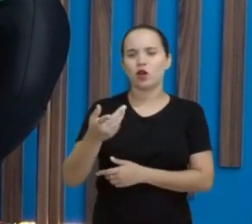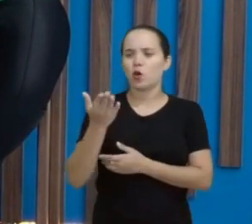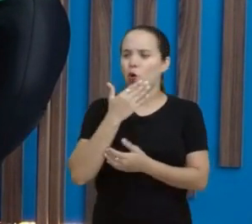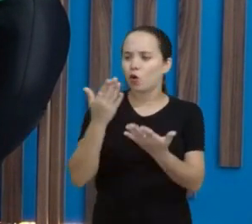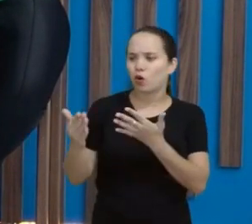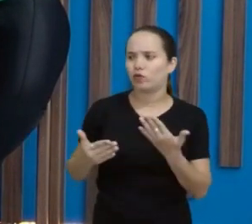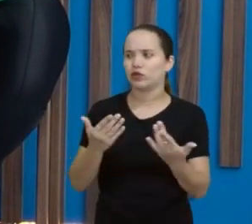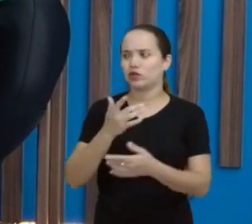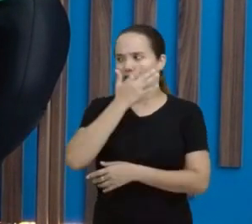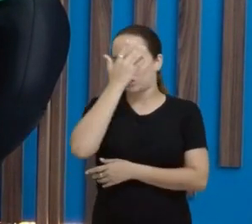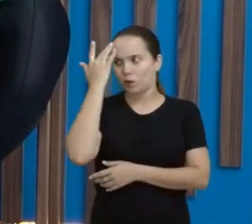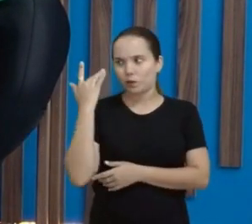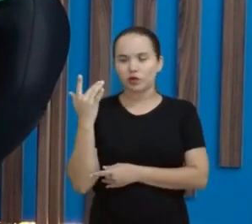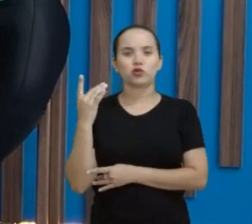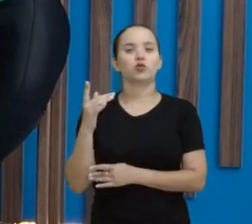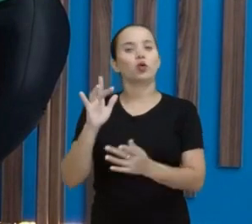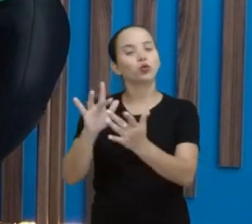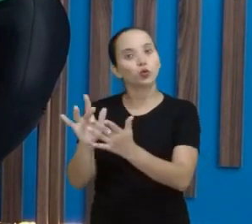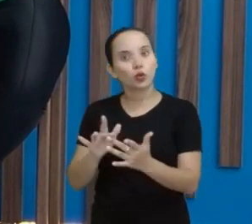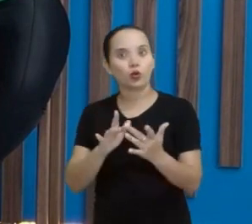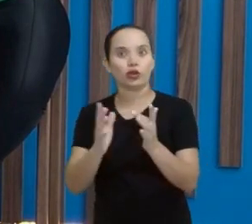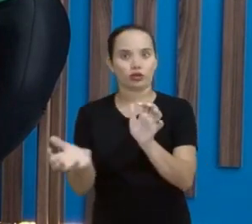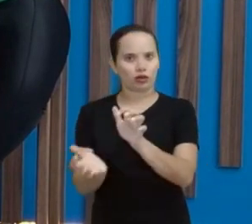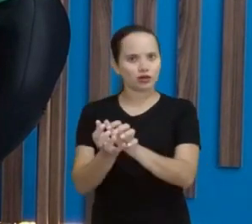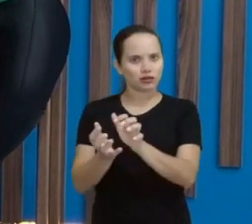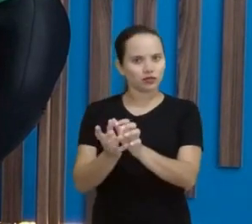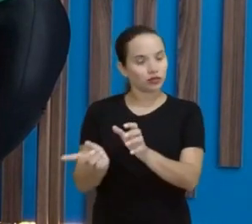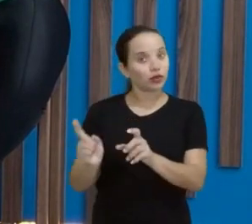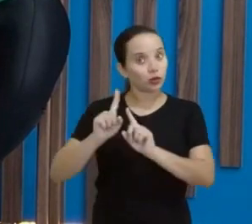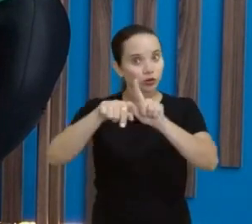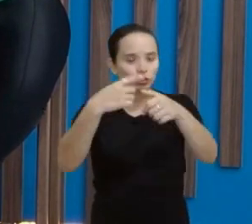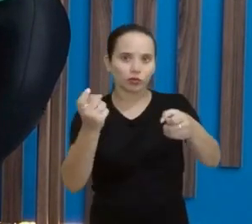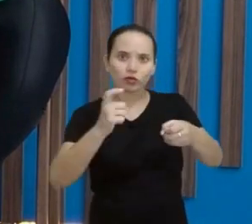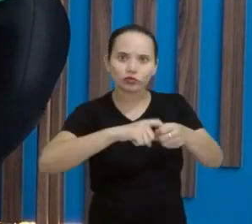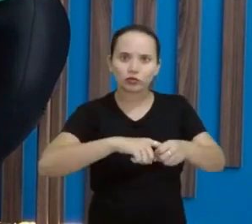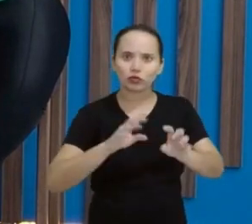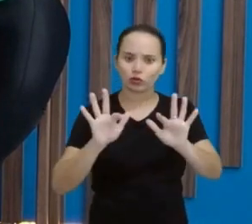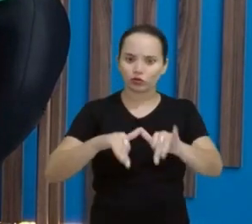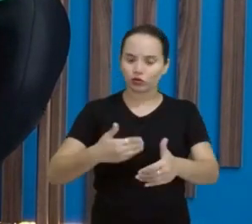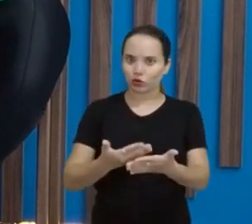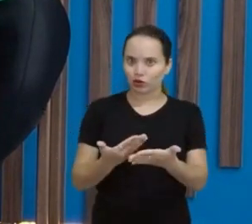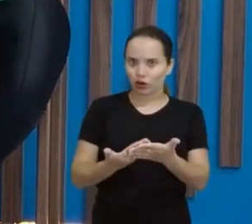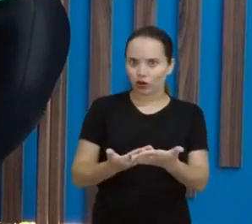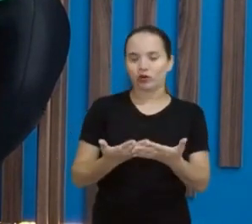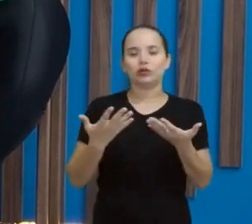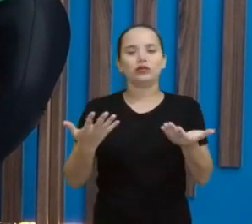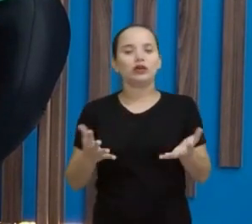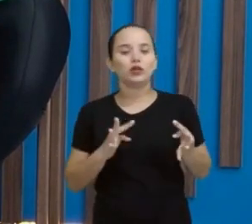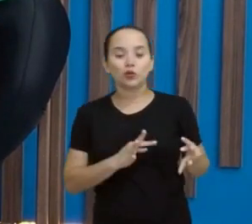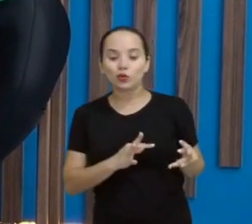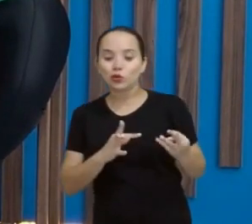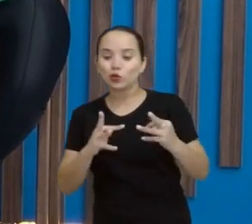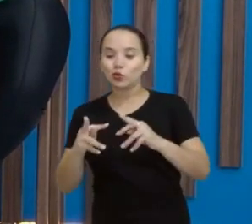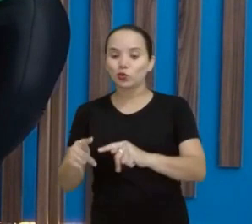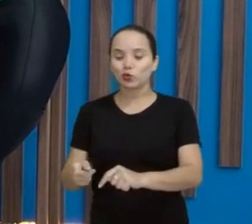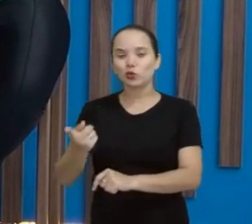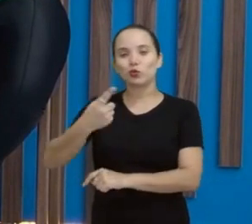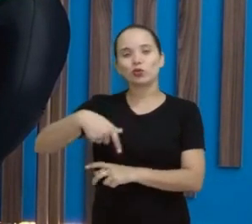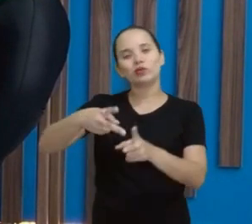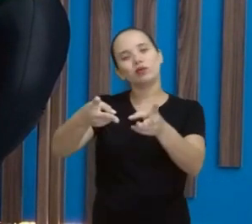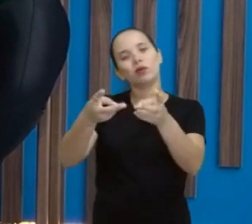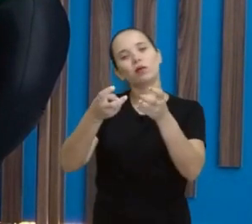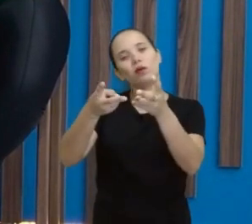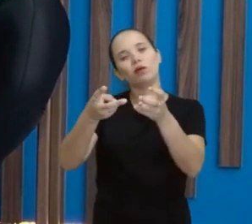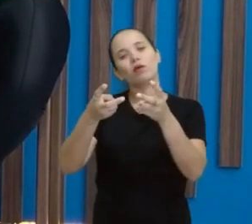Falou com o pessoal do Conecta Recife, que já vai voltar na nossa aula. E aí tudo isso, para vocês perceberem que